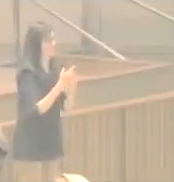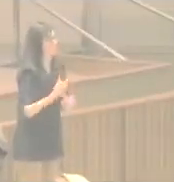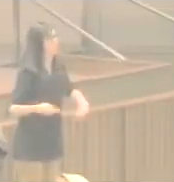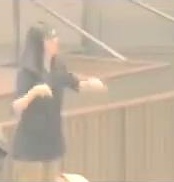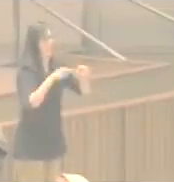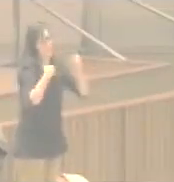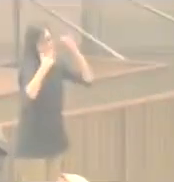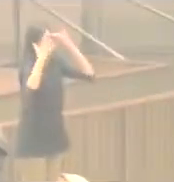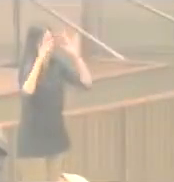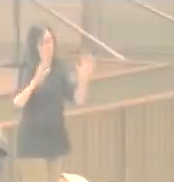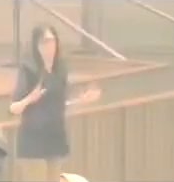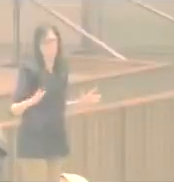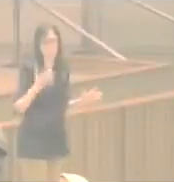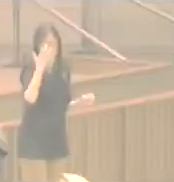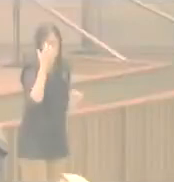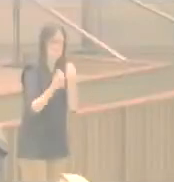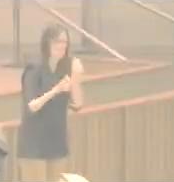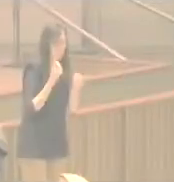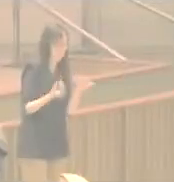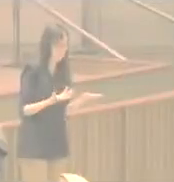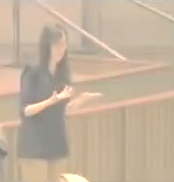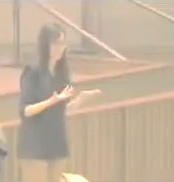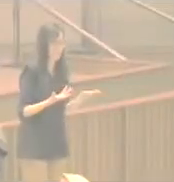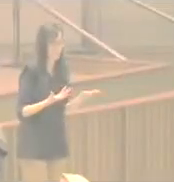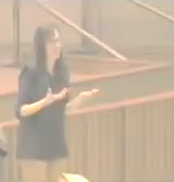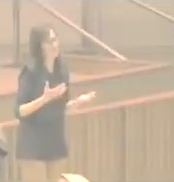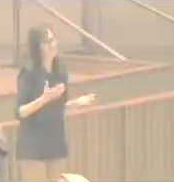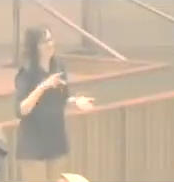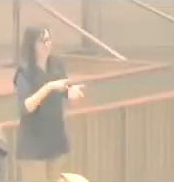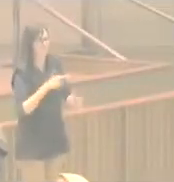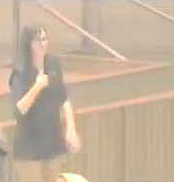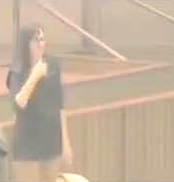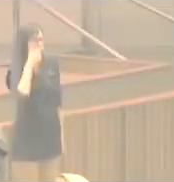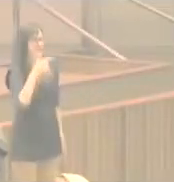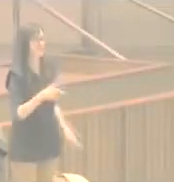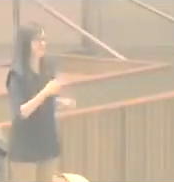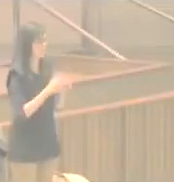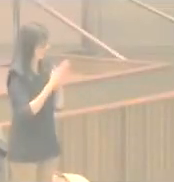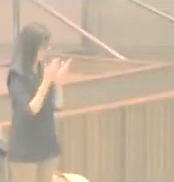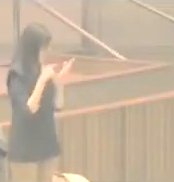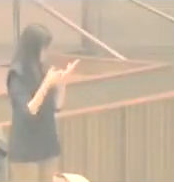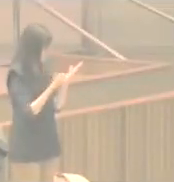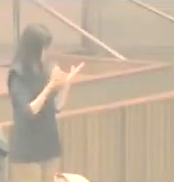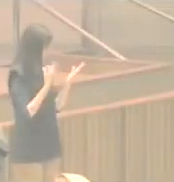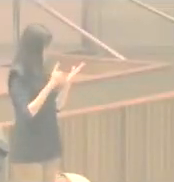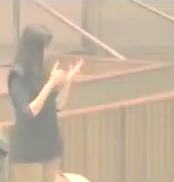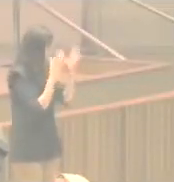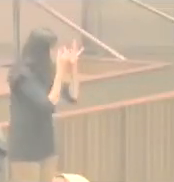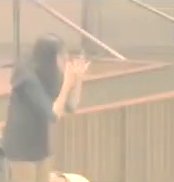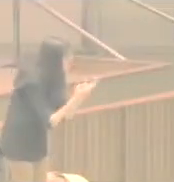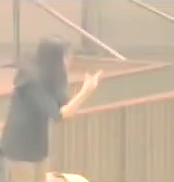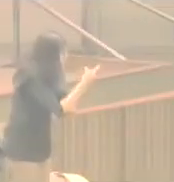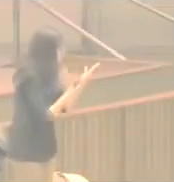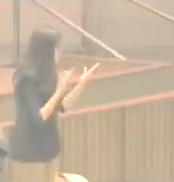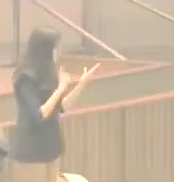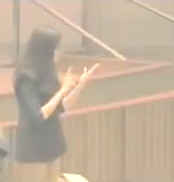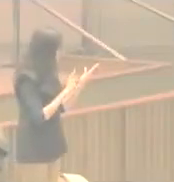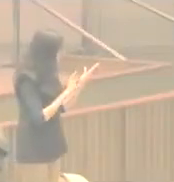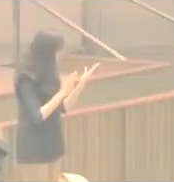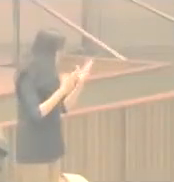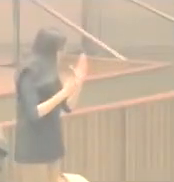sei como, Pai, não sei de que jeito. E eu acho interessante porque a Bíblia não conta os detalhes de como tudo isso